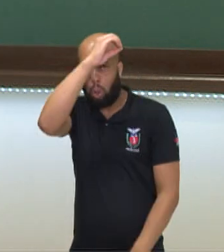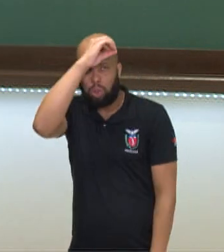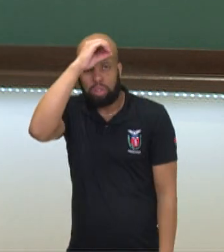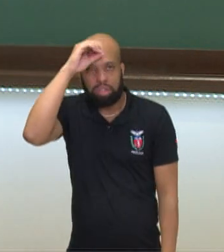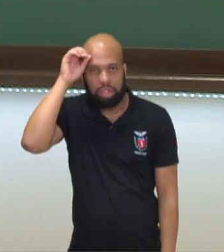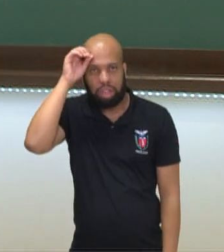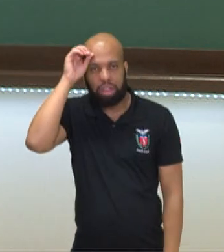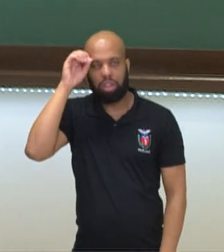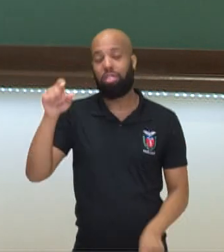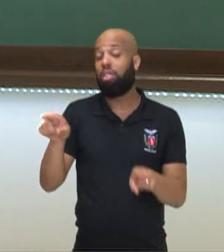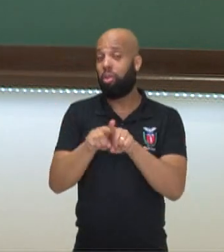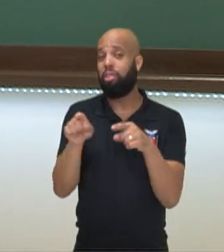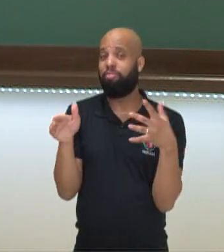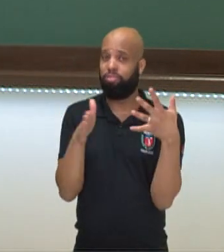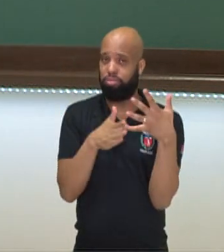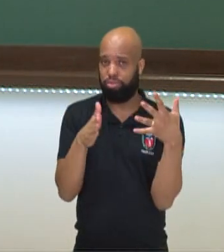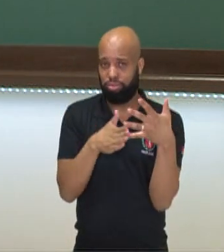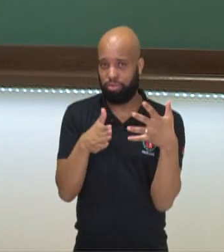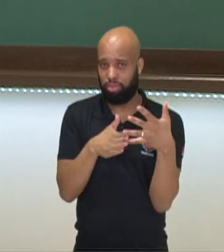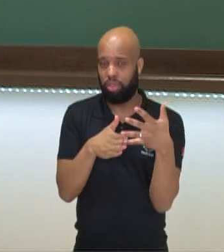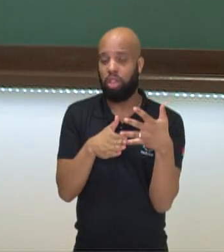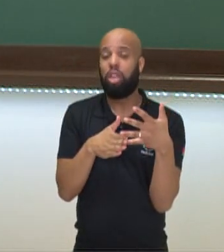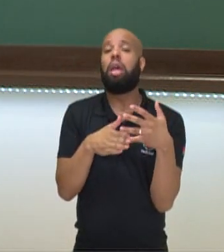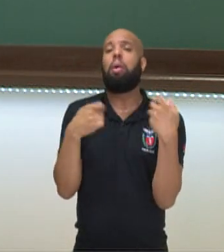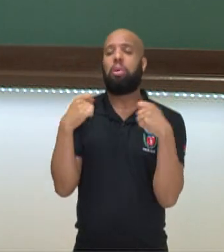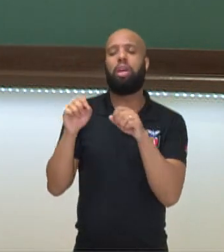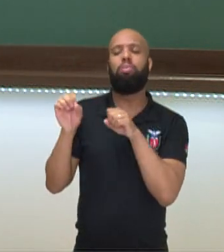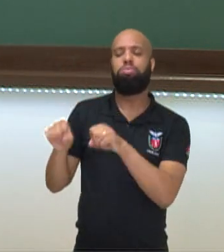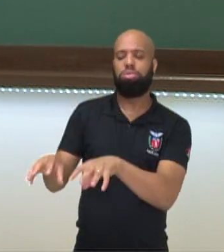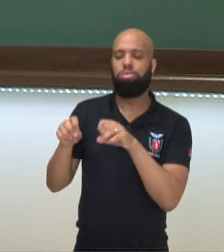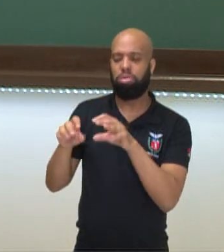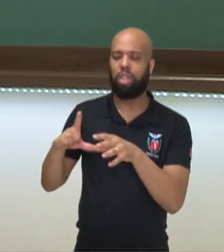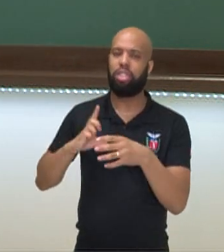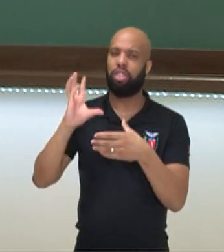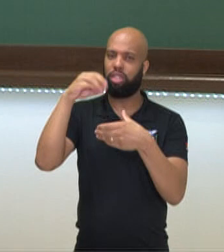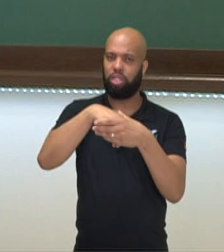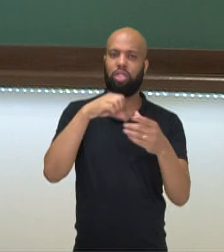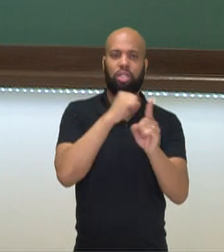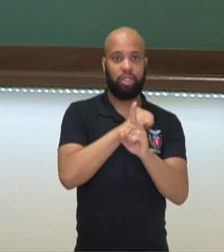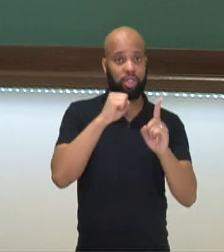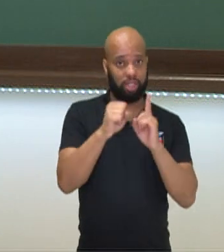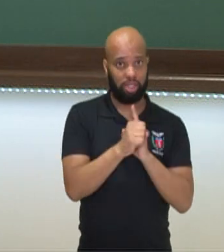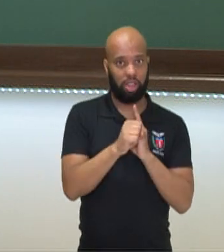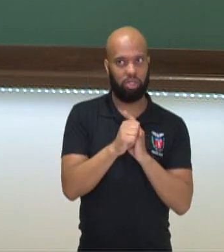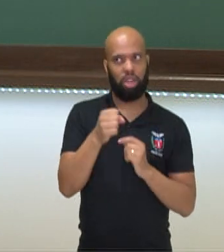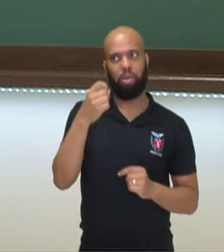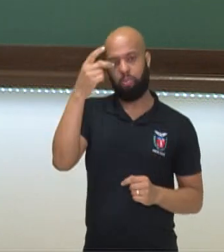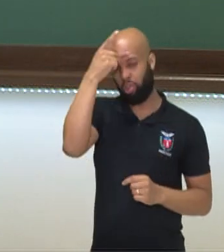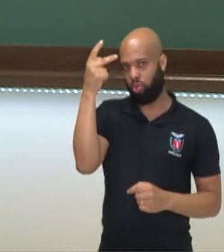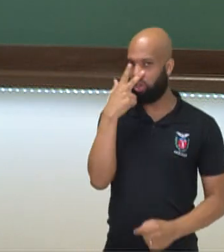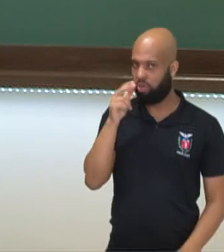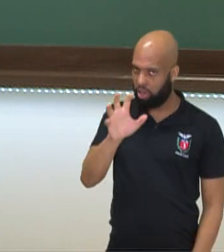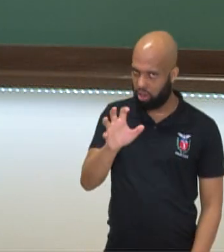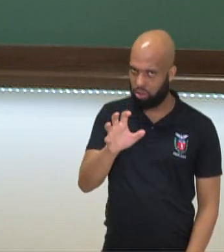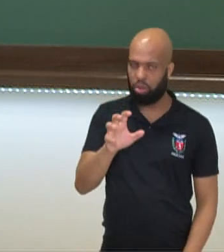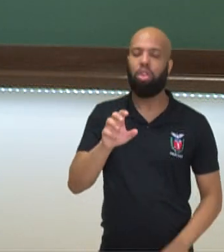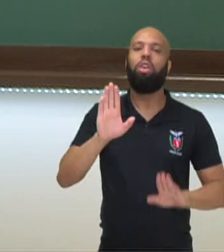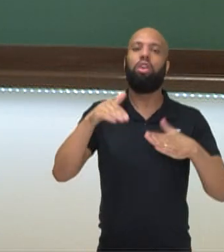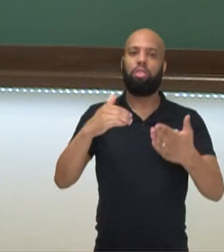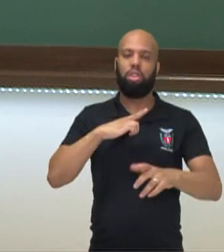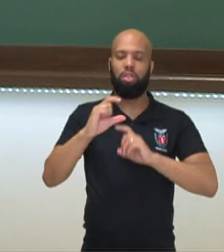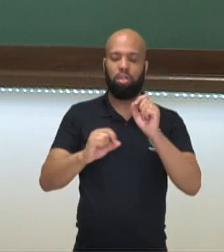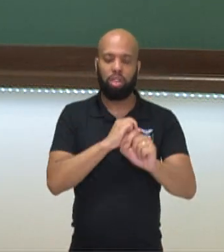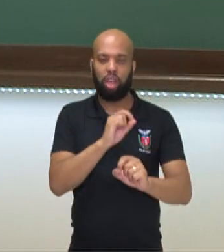de inferioridade e ser ensinado a fazer parte da sociedade como um trabalhador. Seja trabalhador rural,